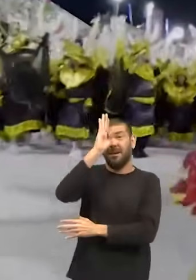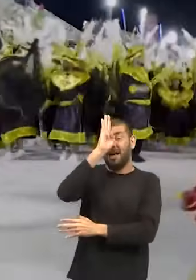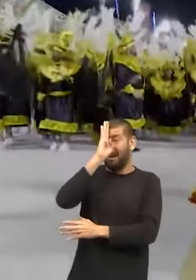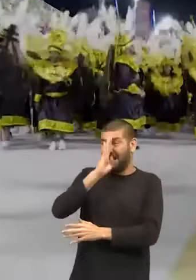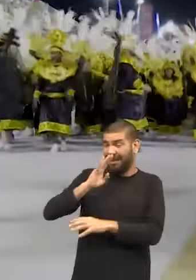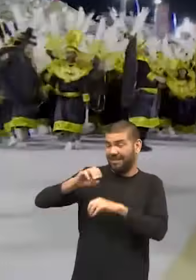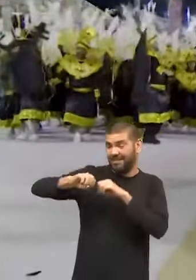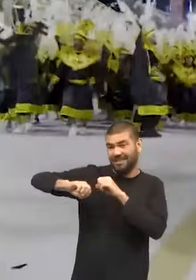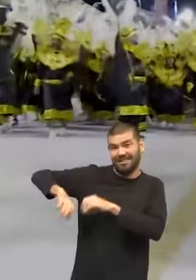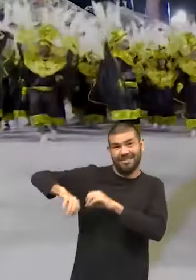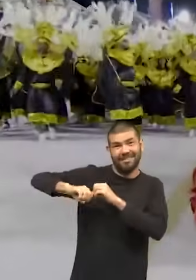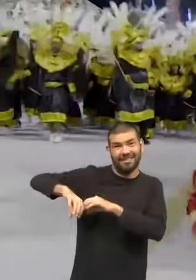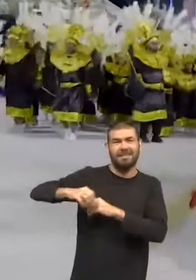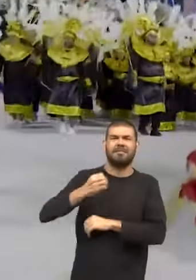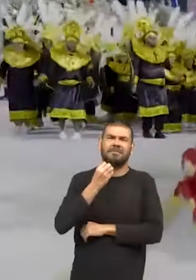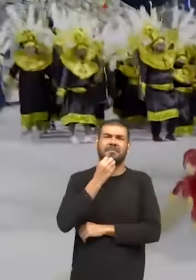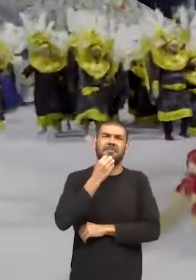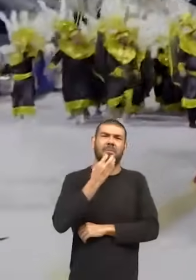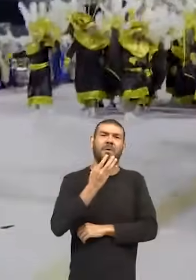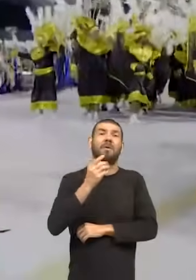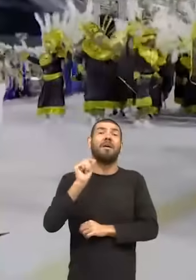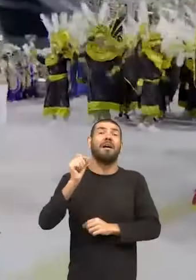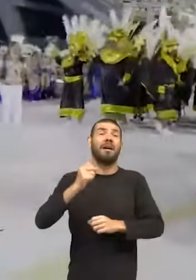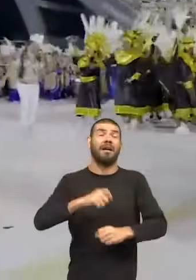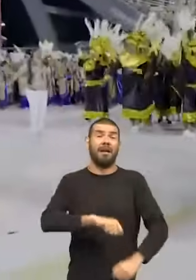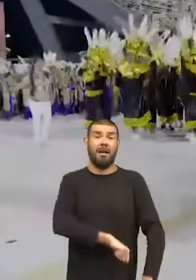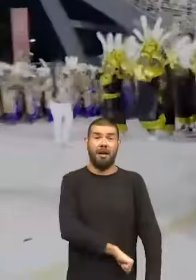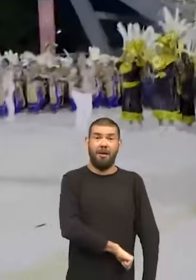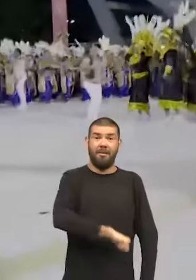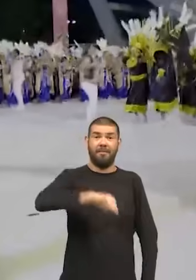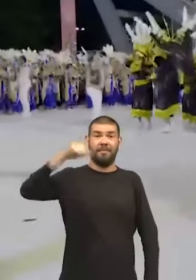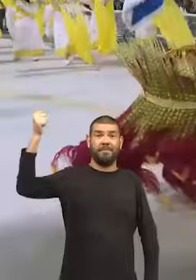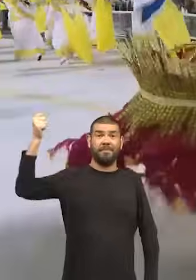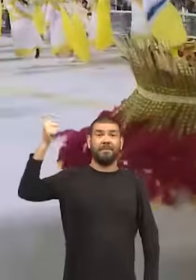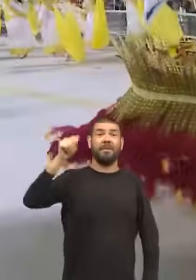todos, implementação de Dom Pedro II.